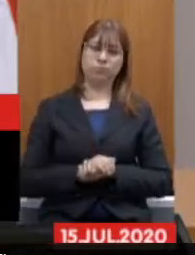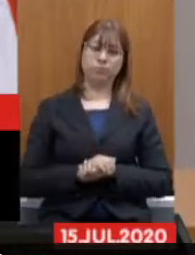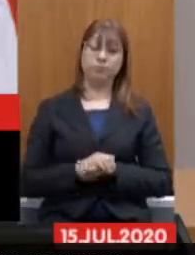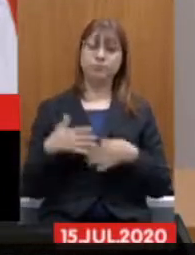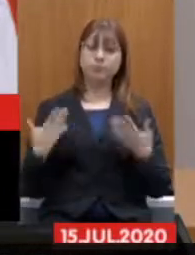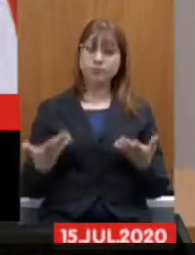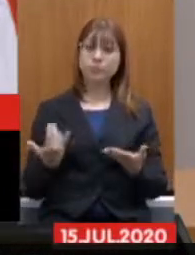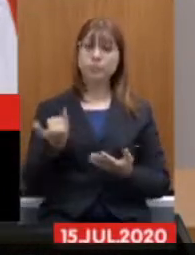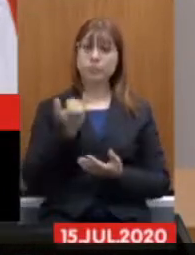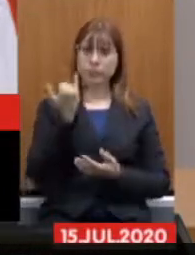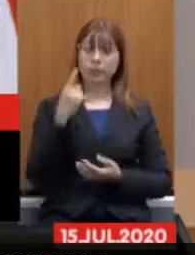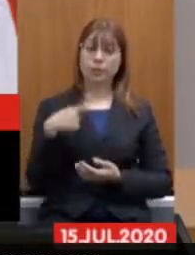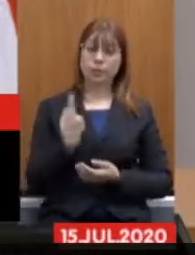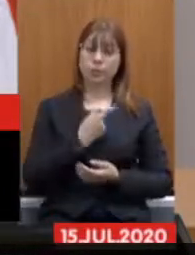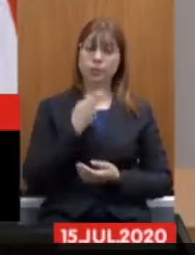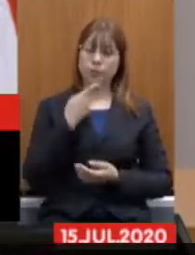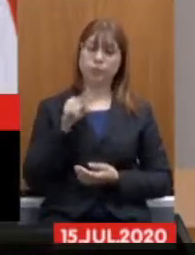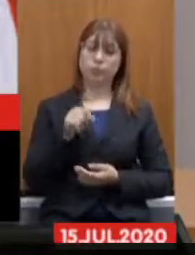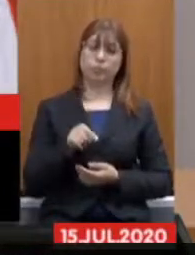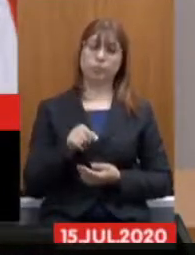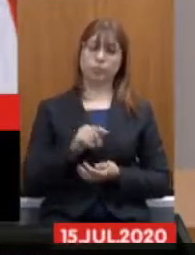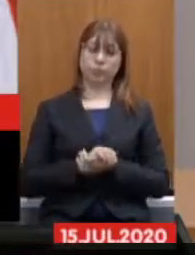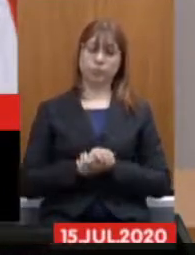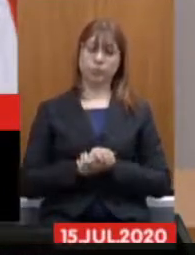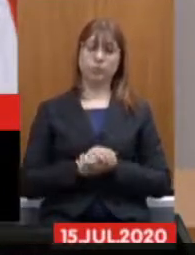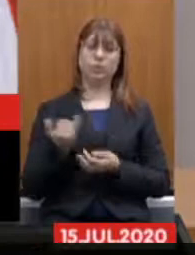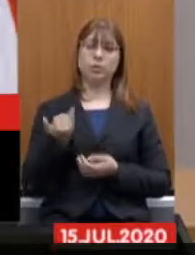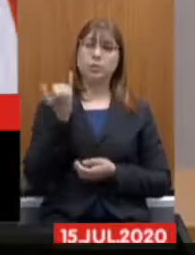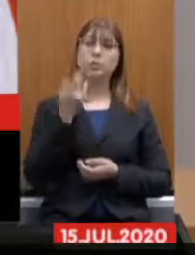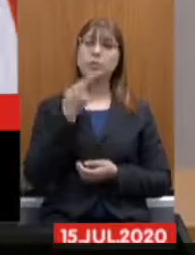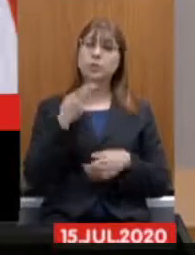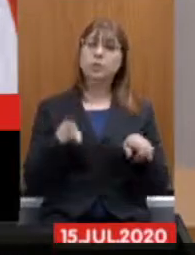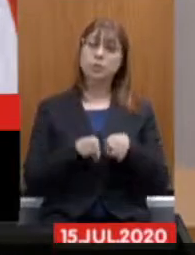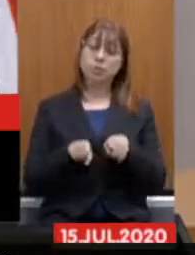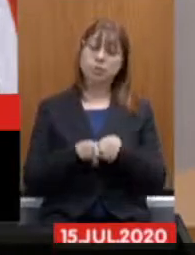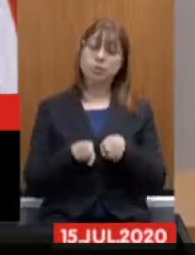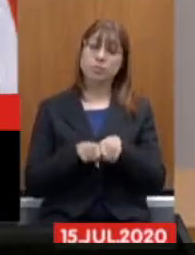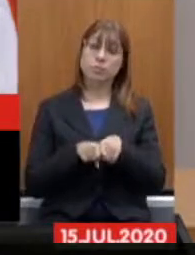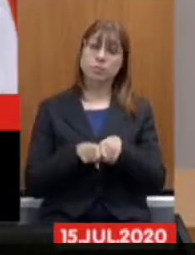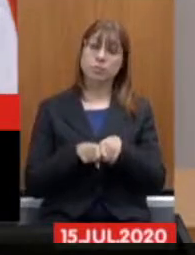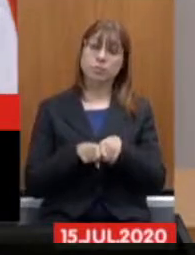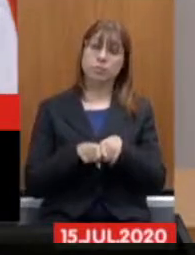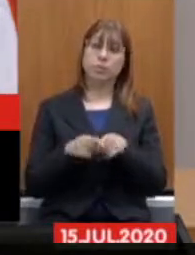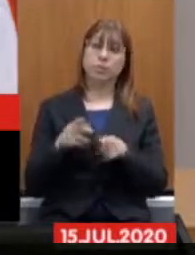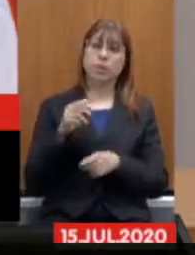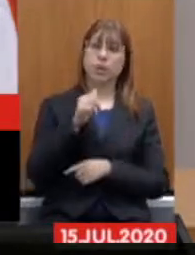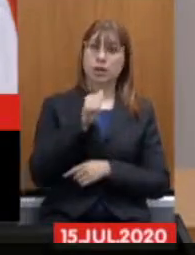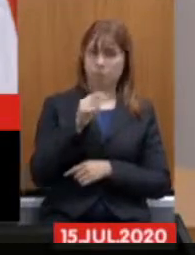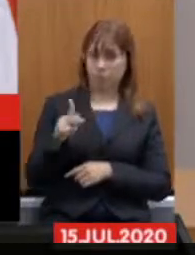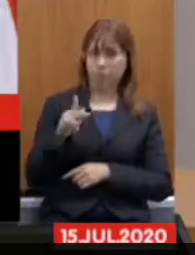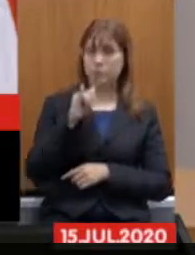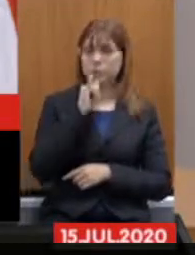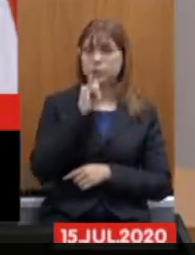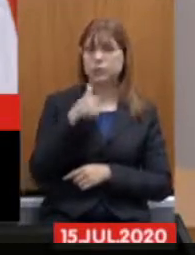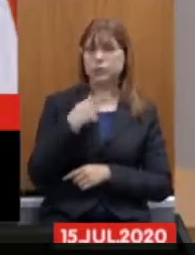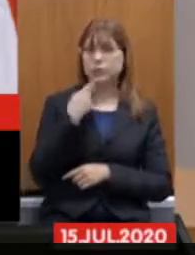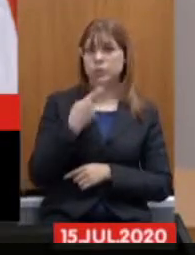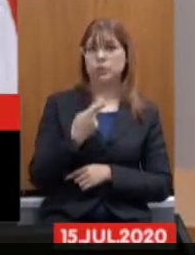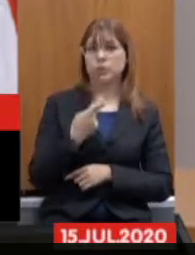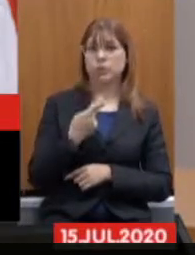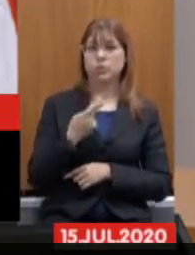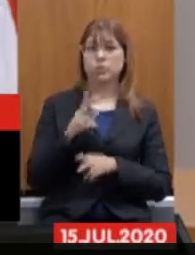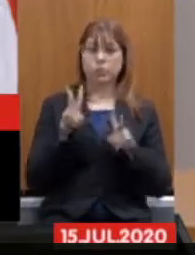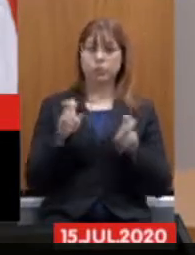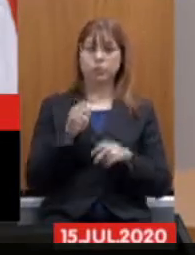então é importante os destaques é importante também dizer no caso dos aposentados e eu vou me deter um